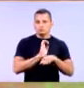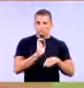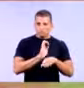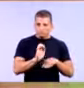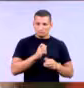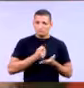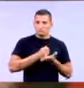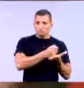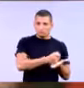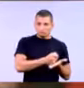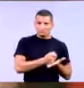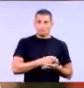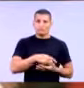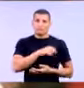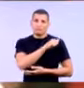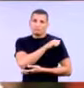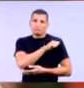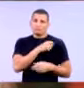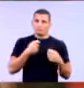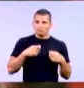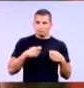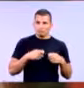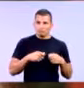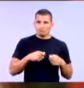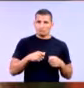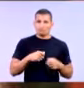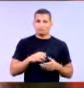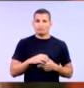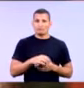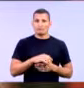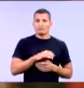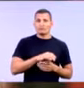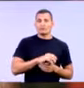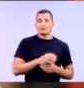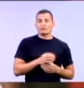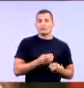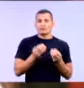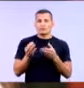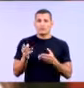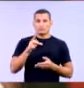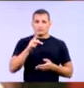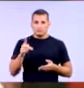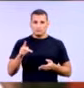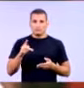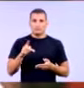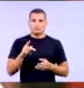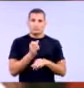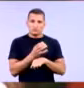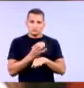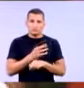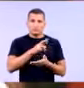a sua ajuda. O aluno deve fornecer ao professor orientador um relatório com